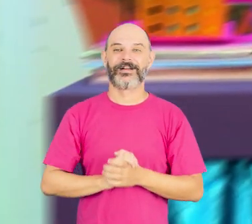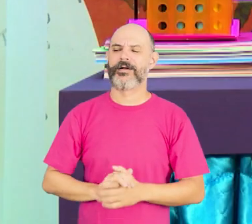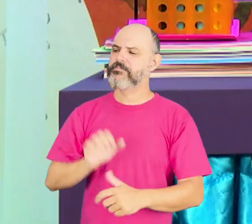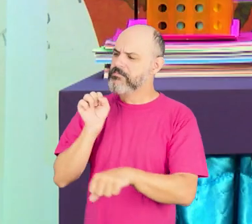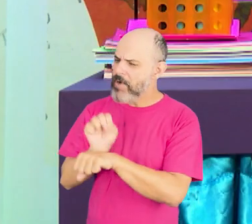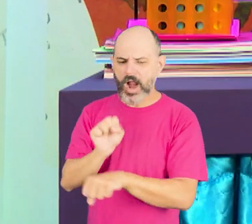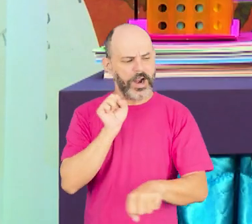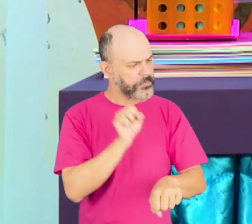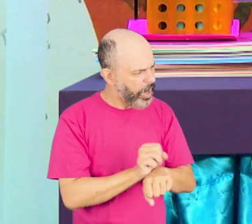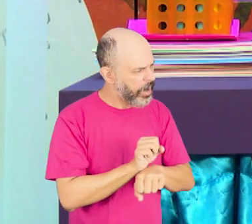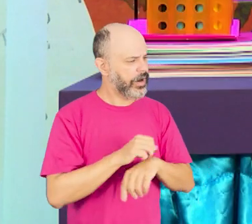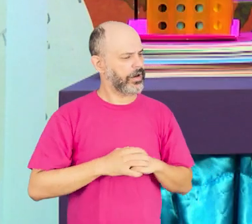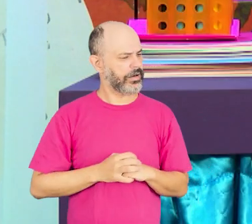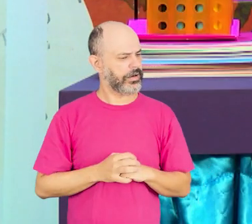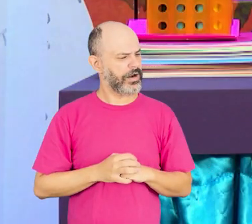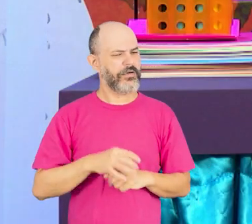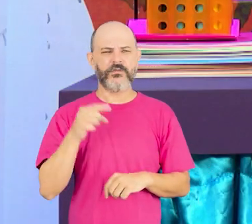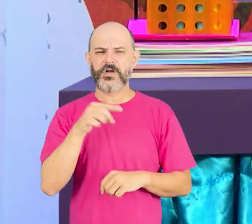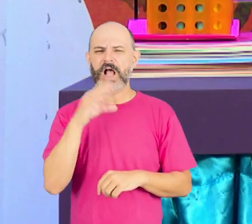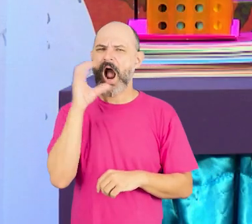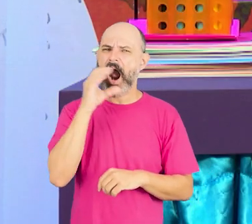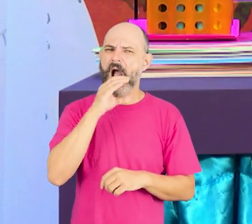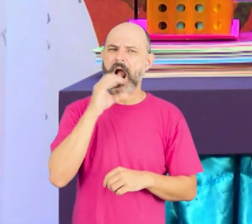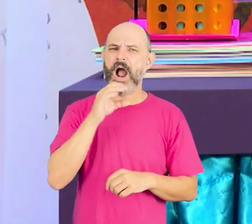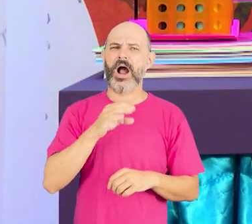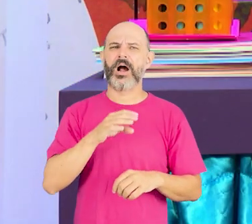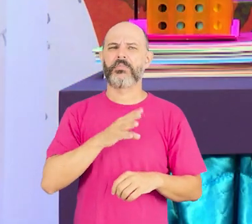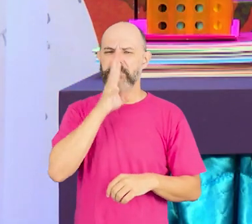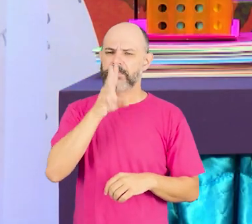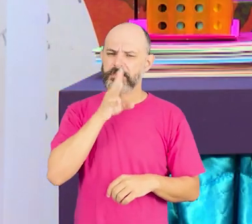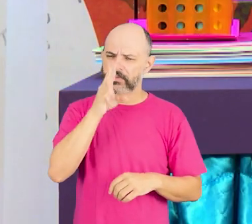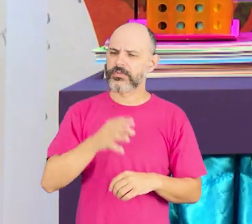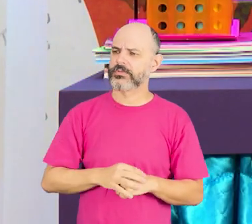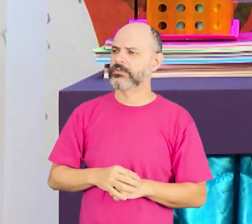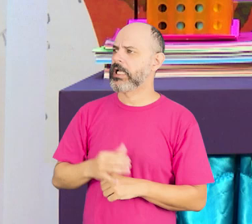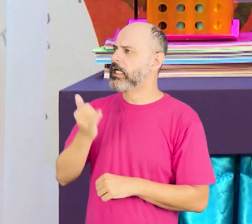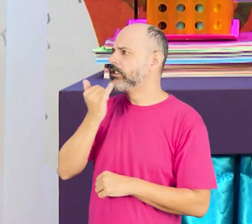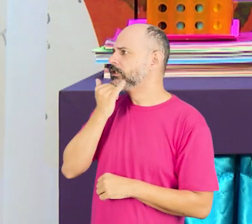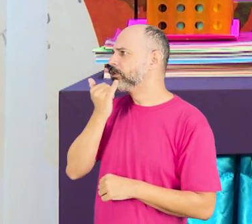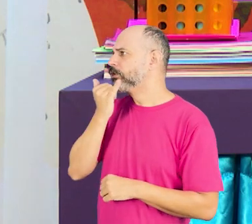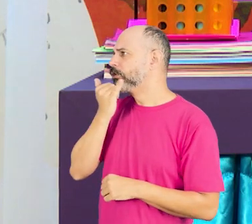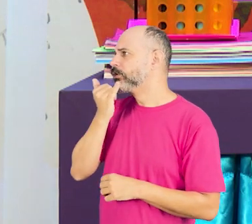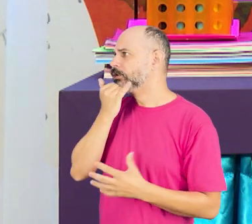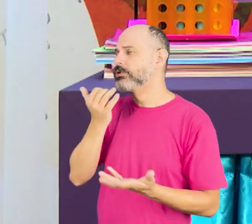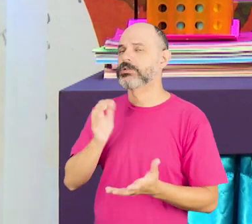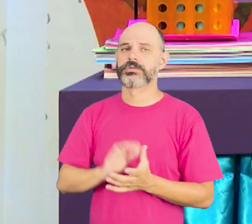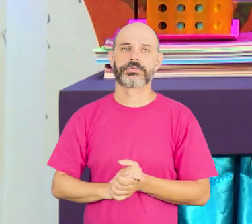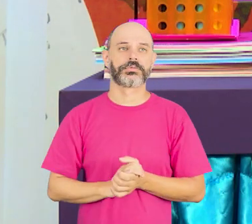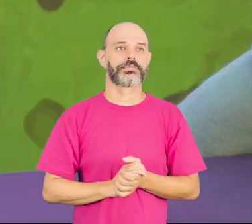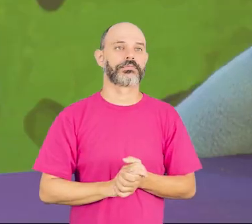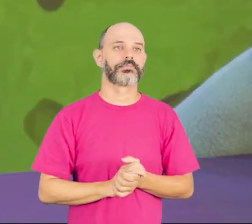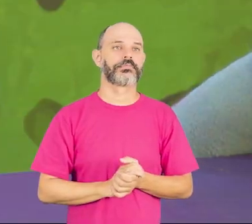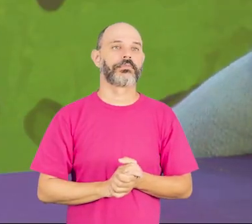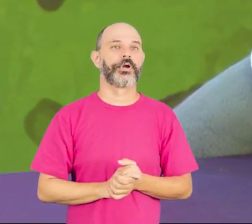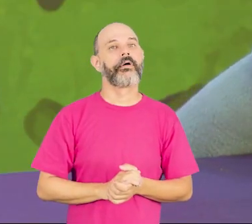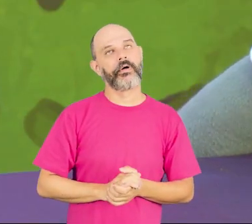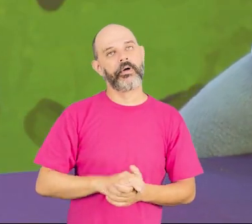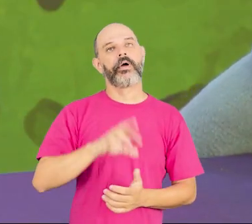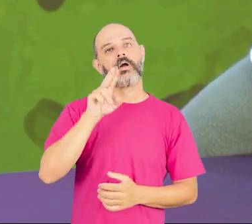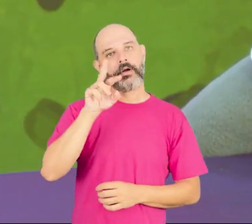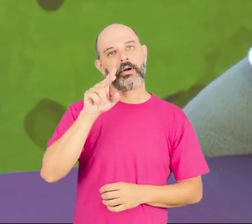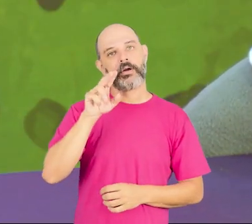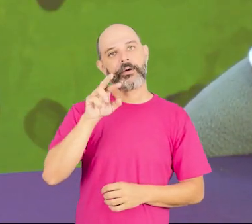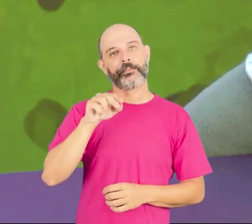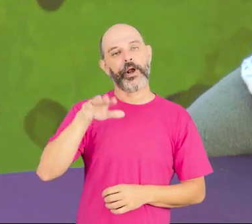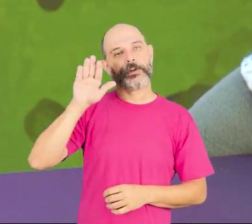Quiz! Pode parar! Vocês estão atropelando tudo! Nossa, nossa, desculpa! Irmãos